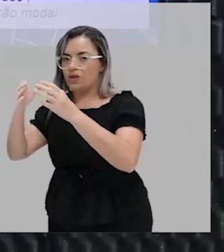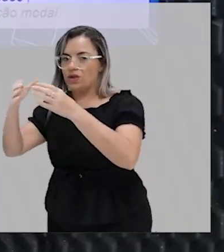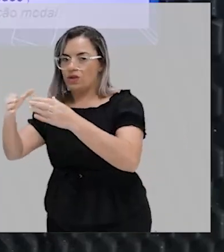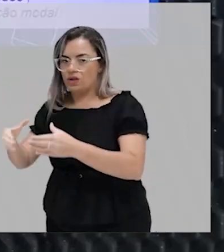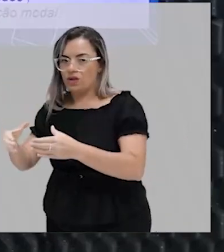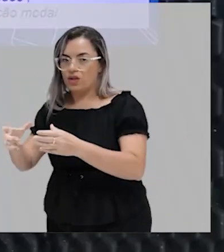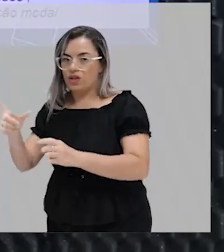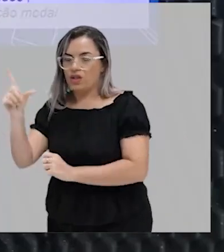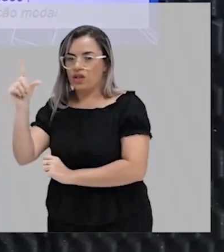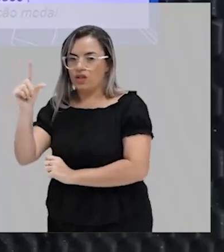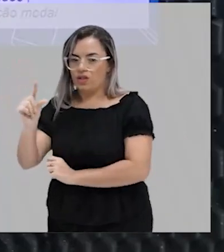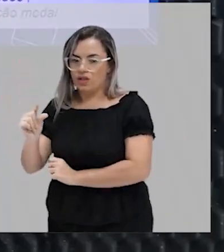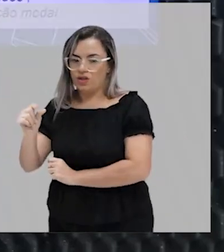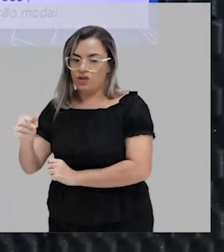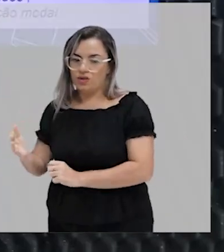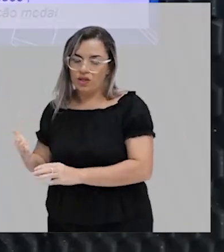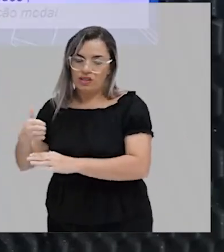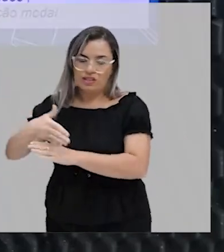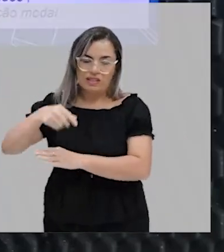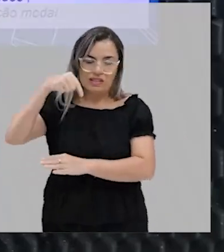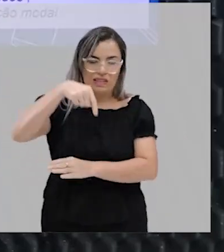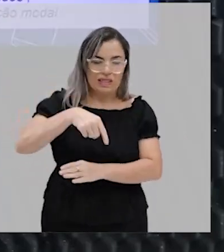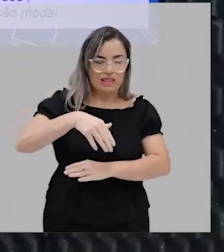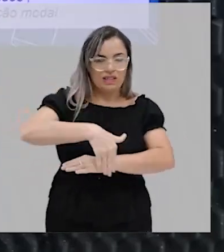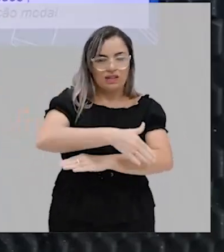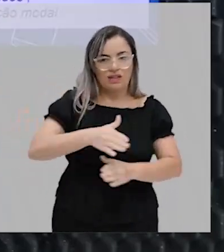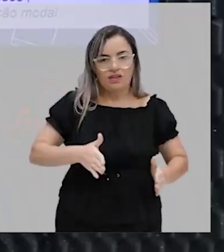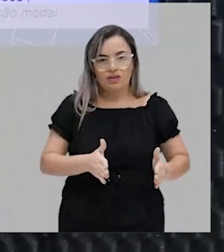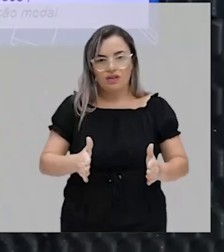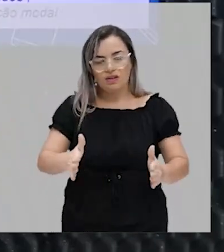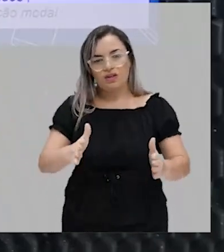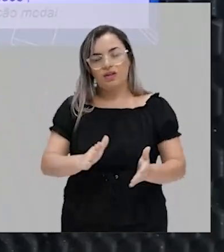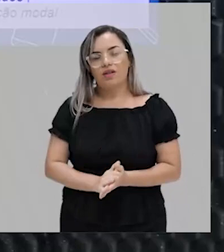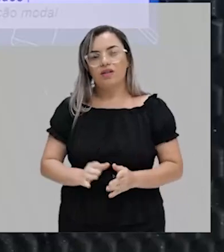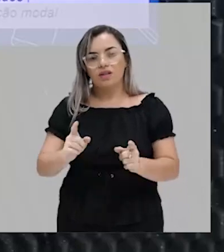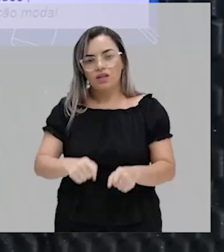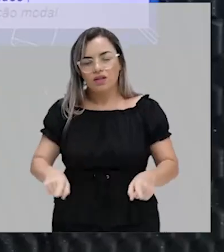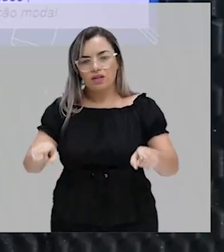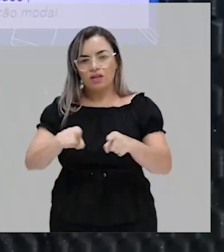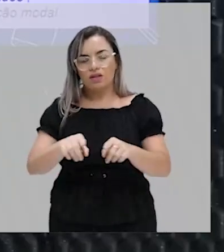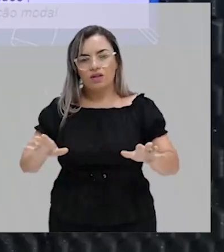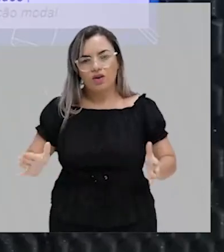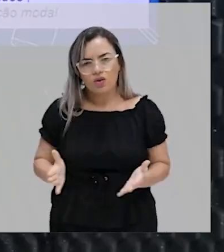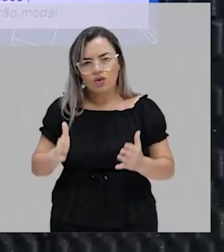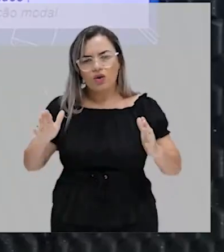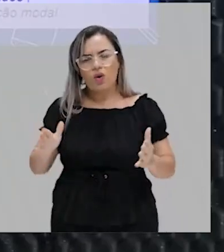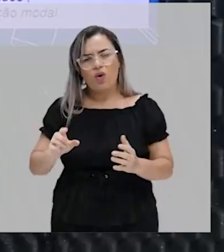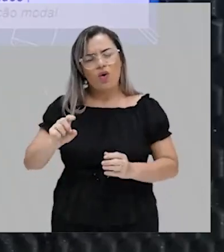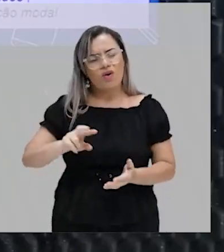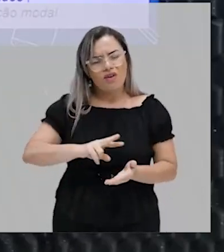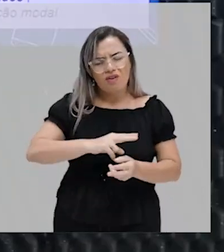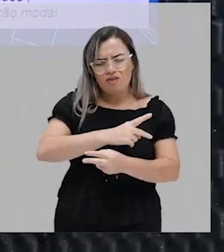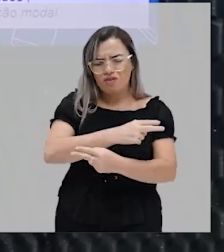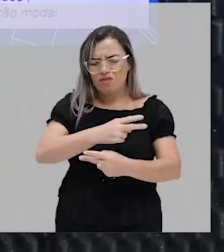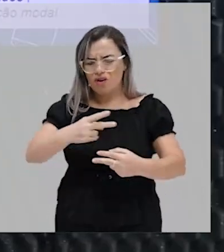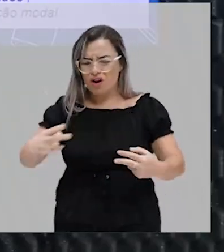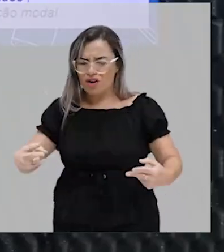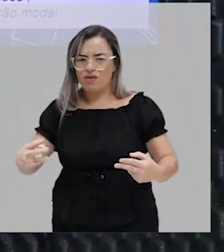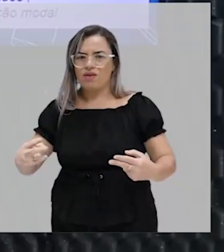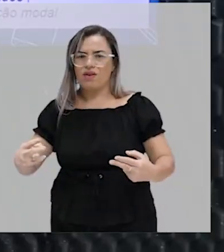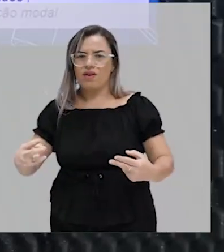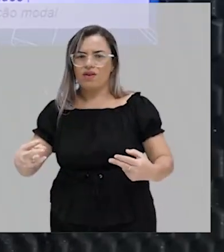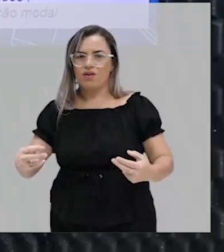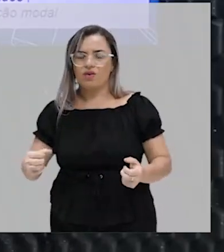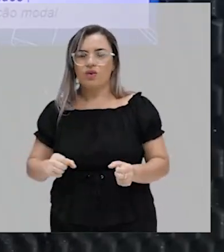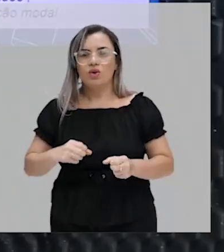veículos privados no meio de transporte, né? O incentivo para outros meios de transporte, como por exemplo bicicleta,